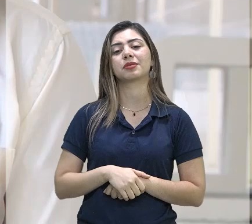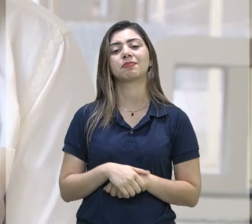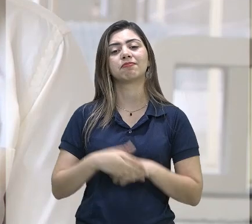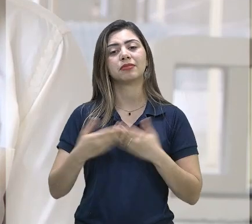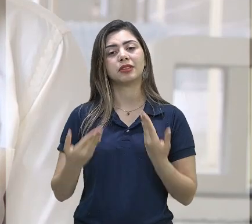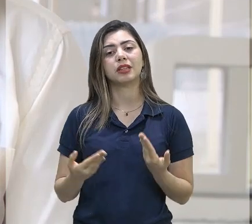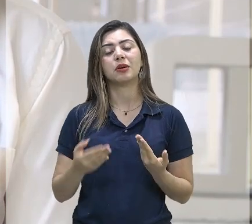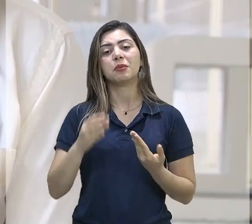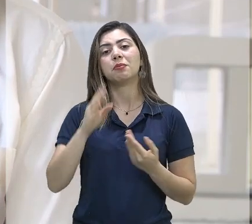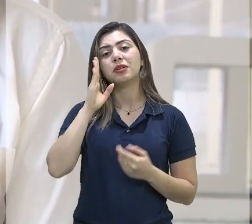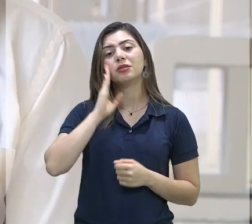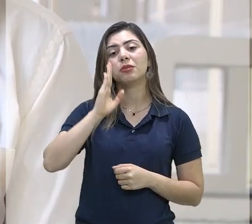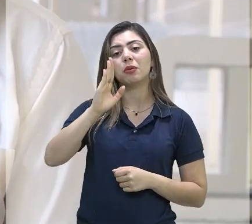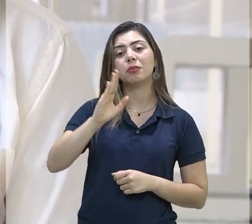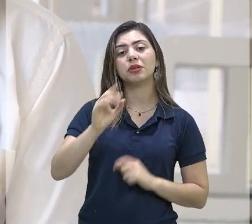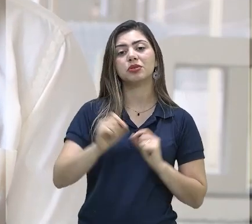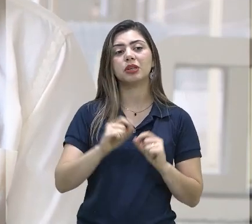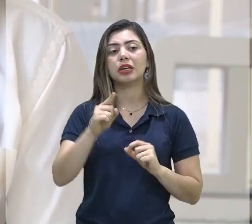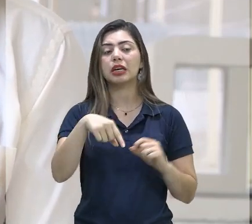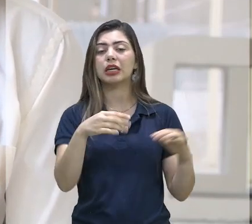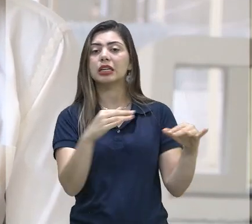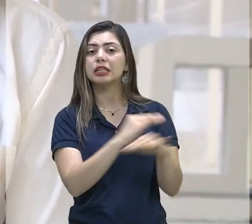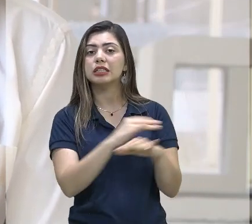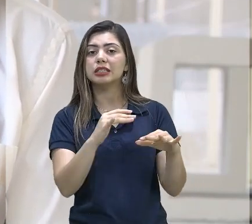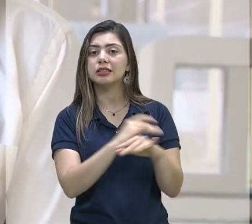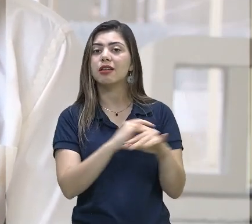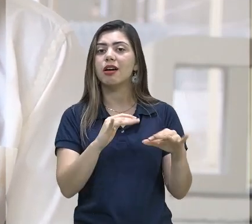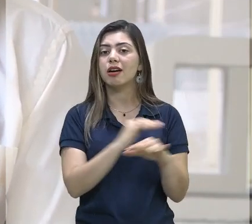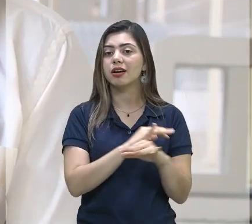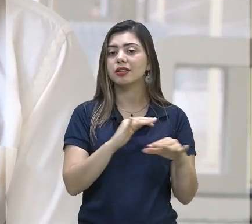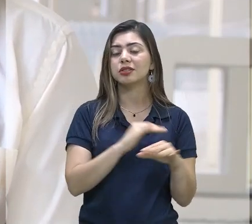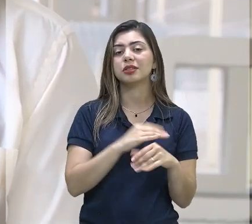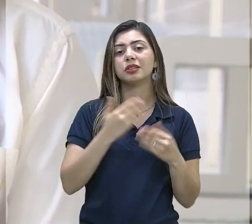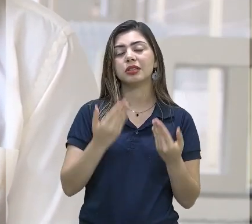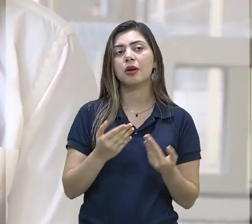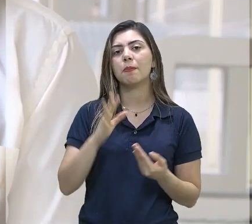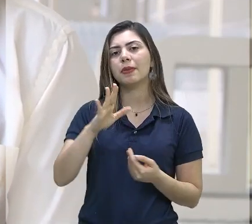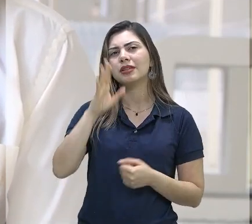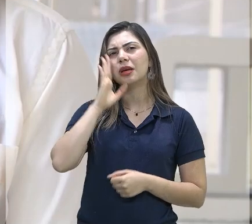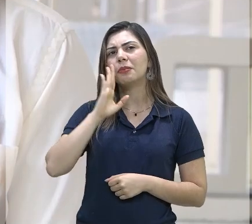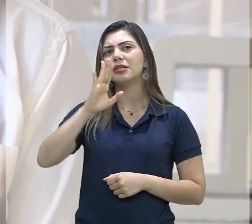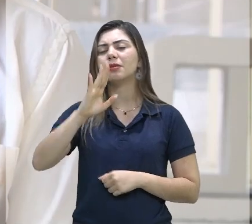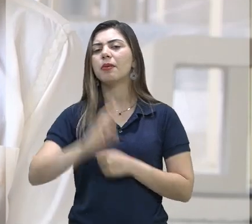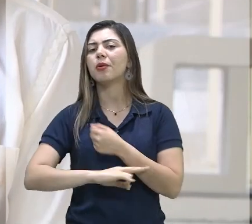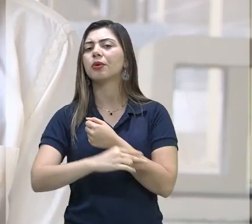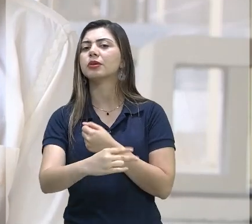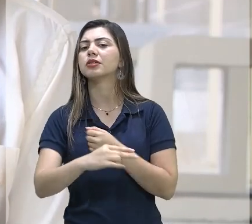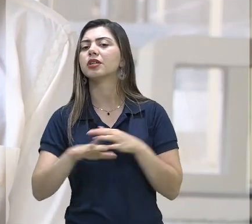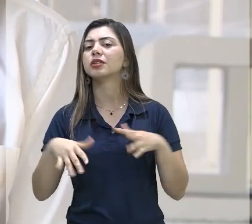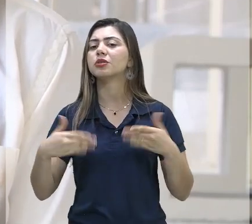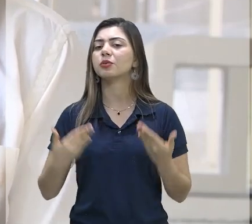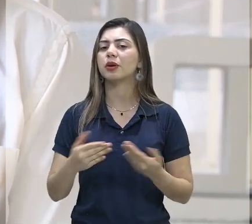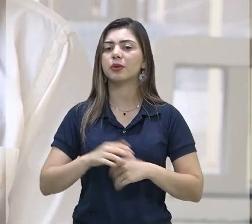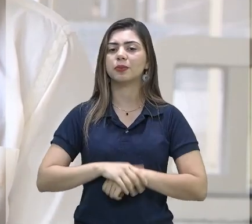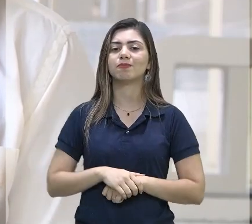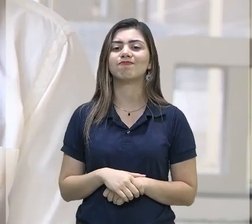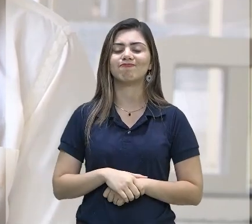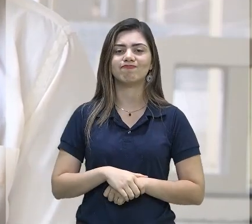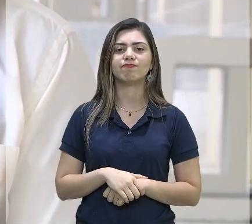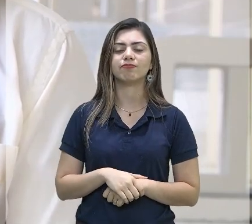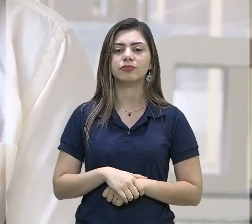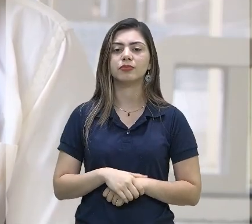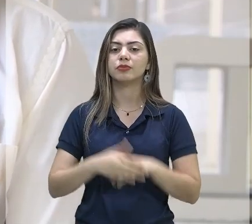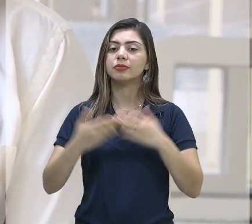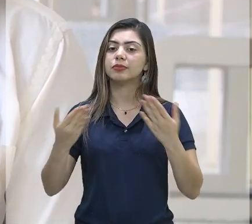as concentrações, como vilas, cidades. A principal delas é a questão da